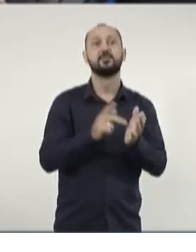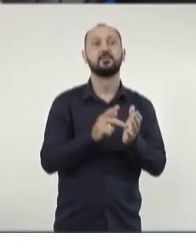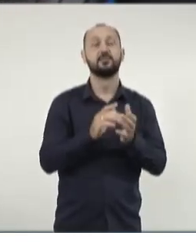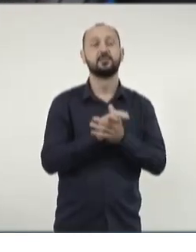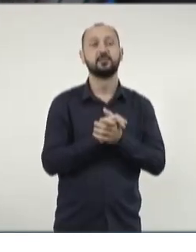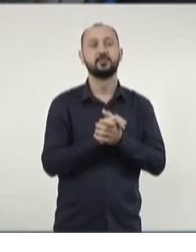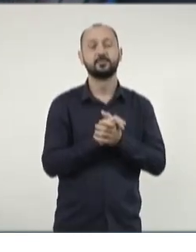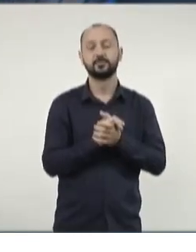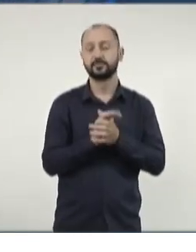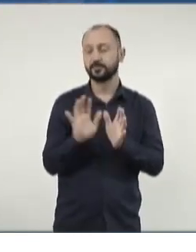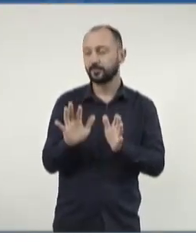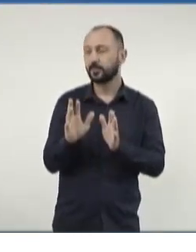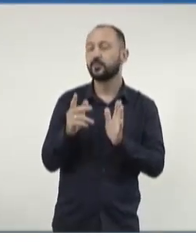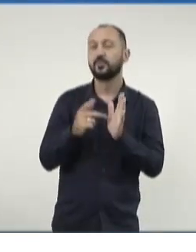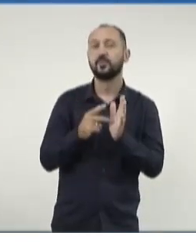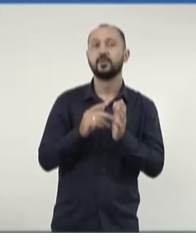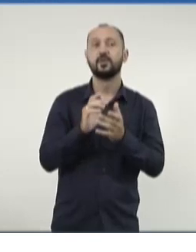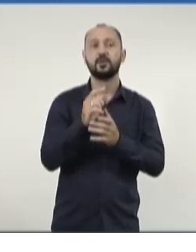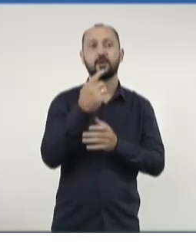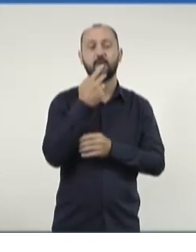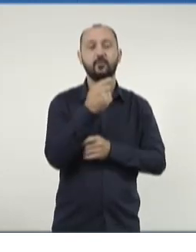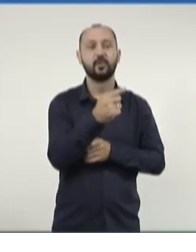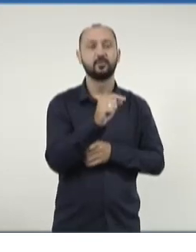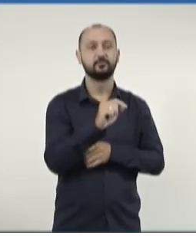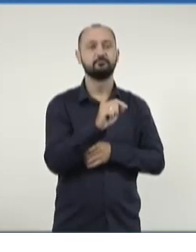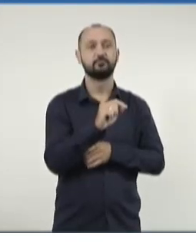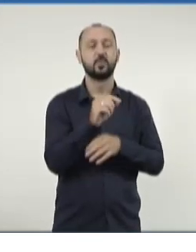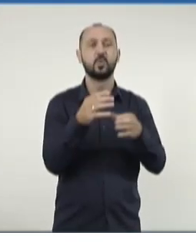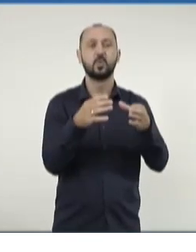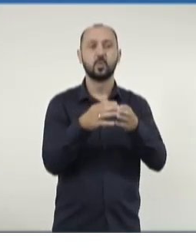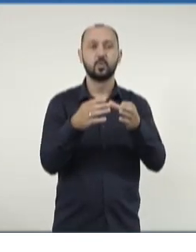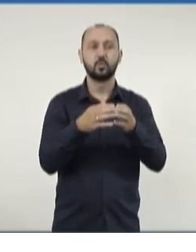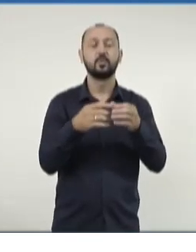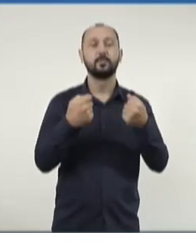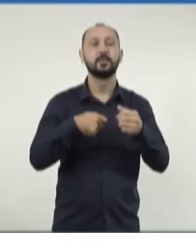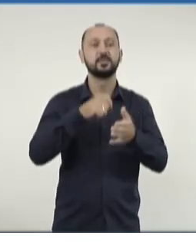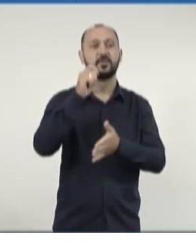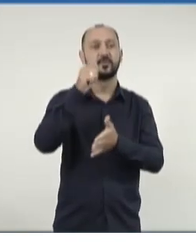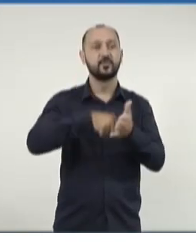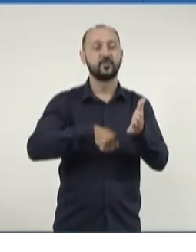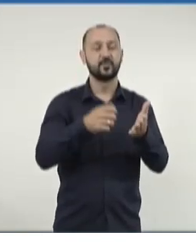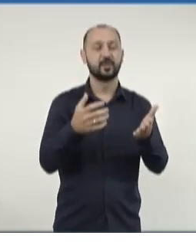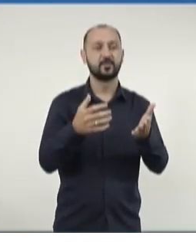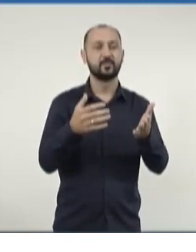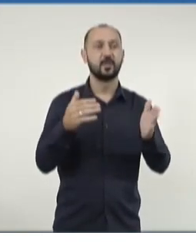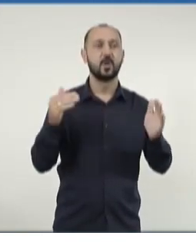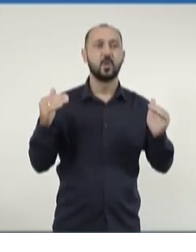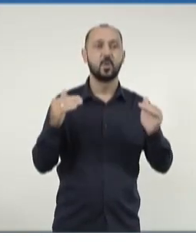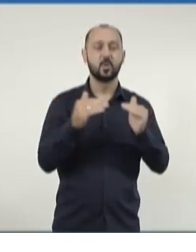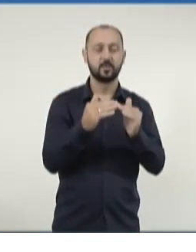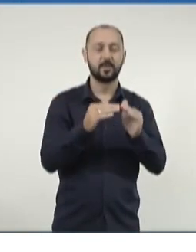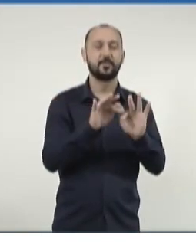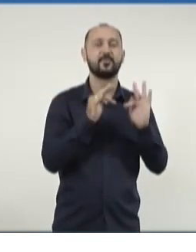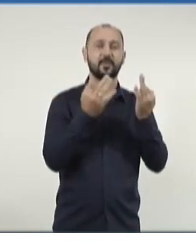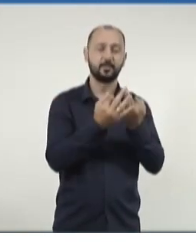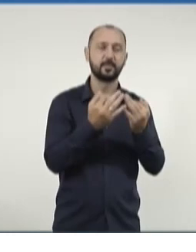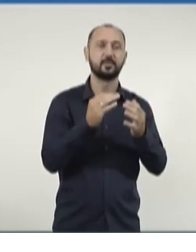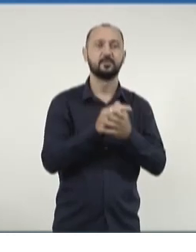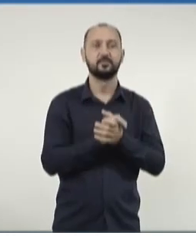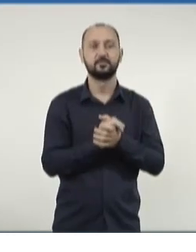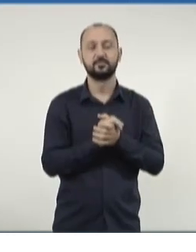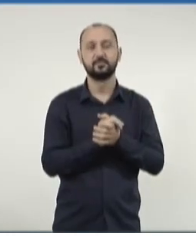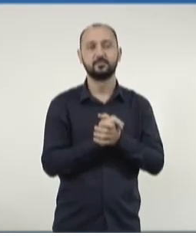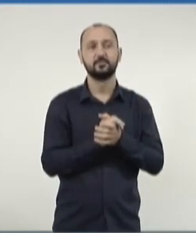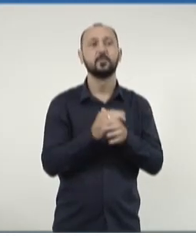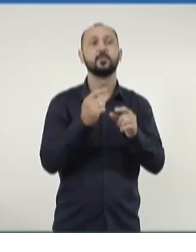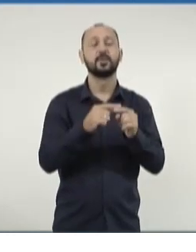na verdade, né, doutora Maria Júlia, eu falo que a equipe precisa validar isso para a família, né? Porque a família, nesse momento,